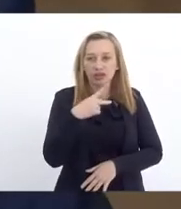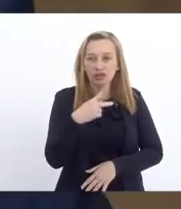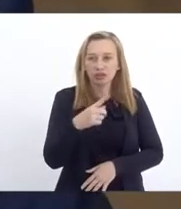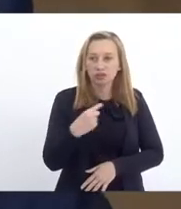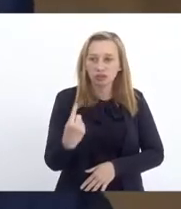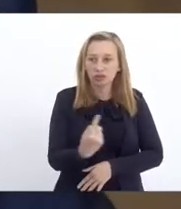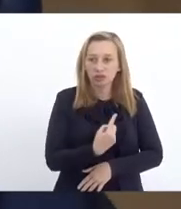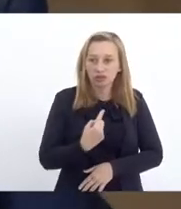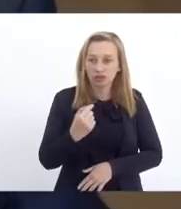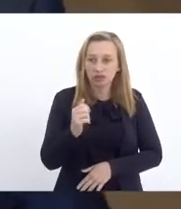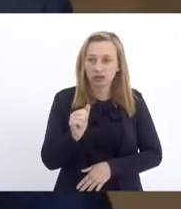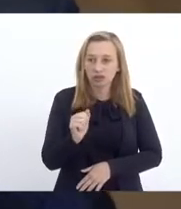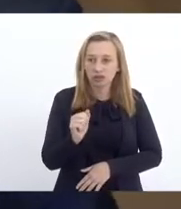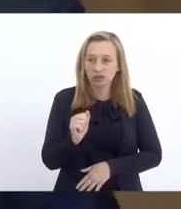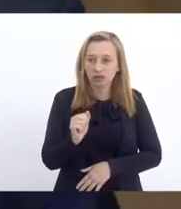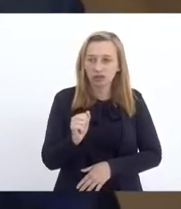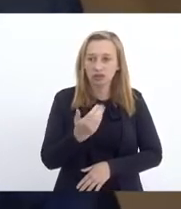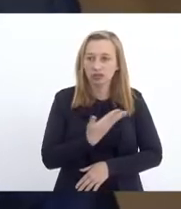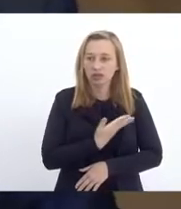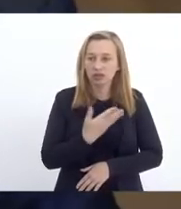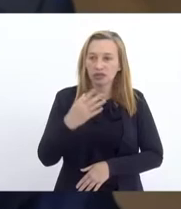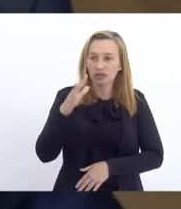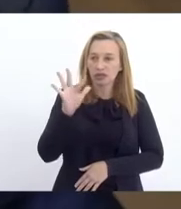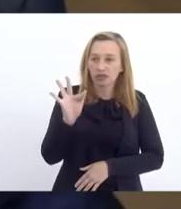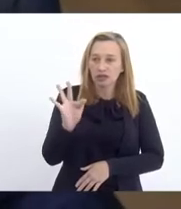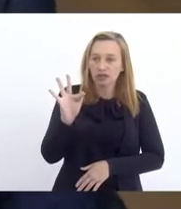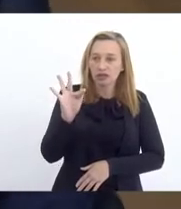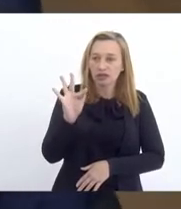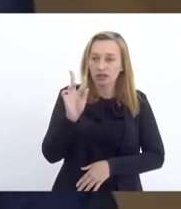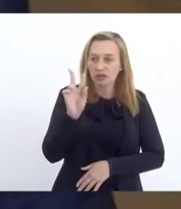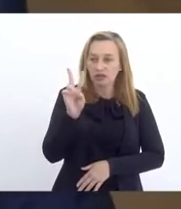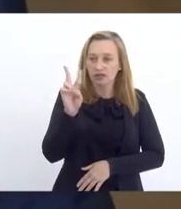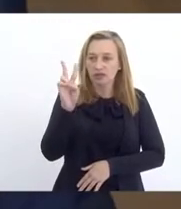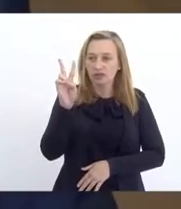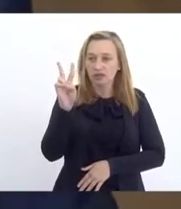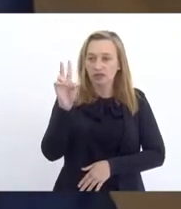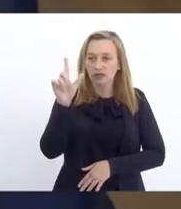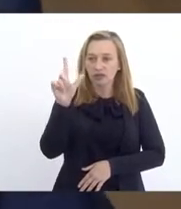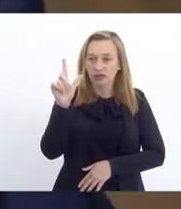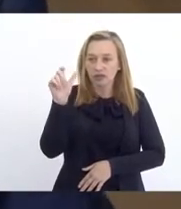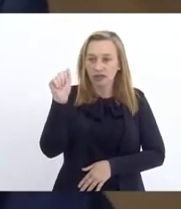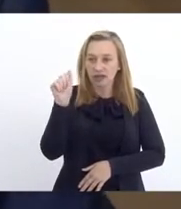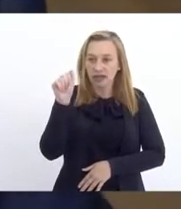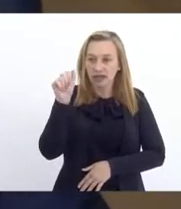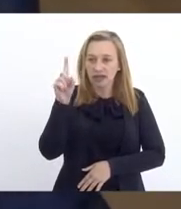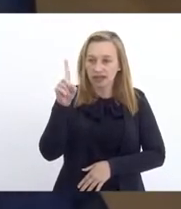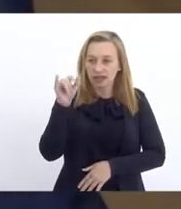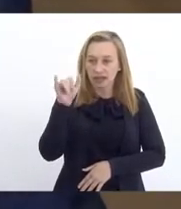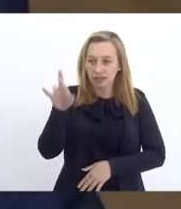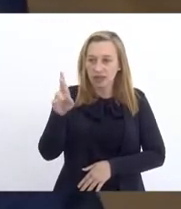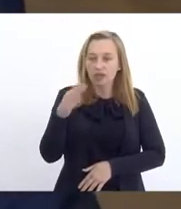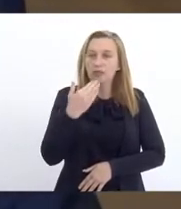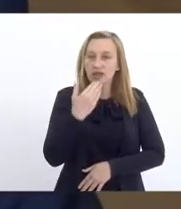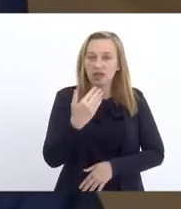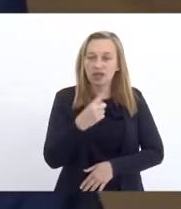anfitrião, Vladimir, e depois eu vou pedir às